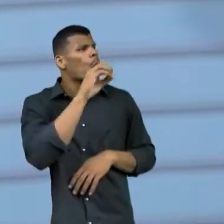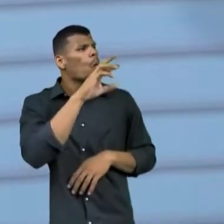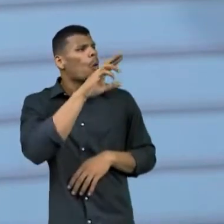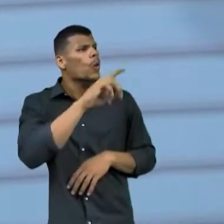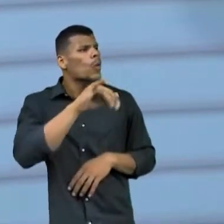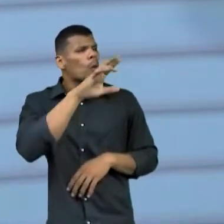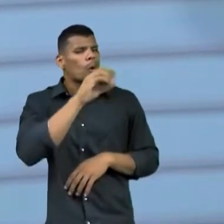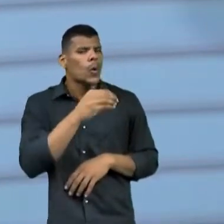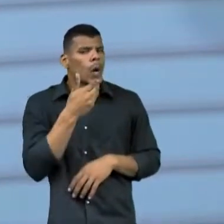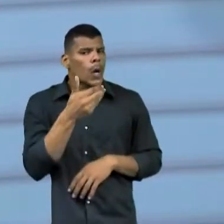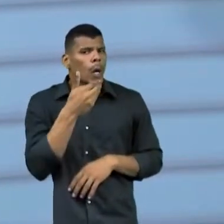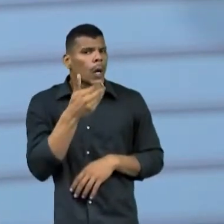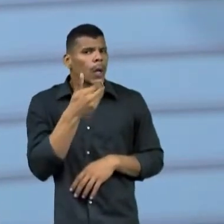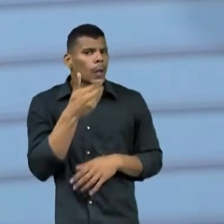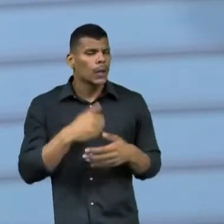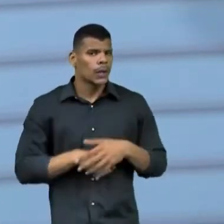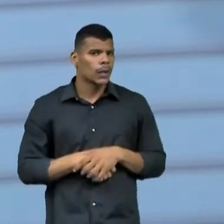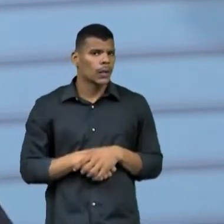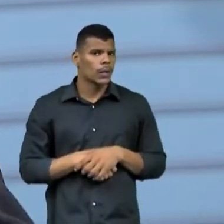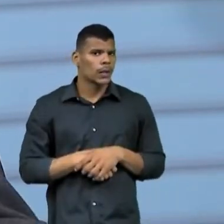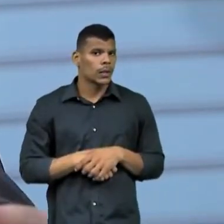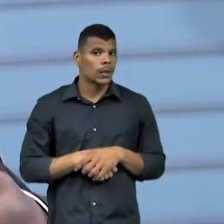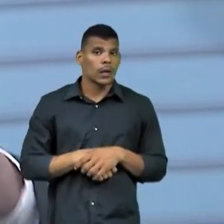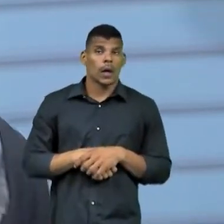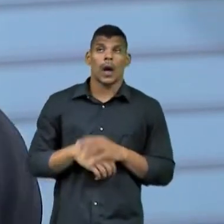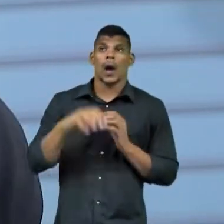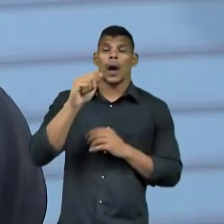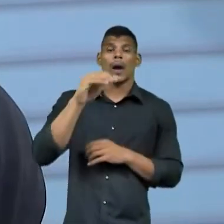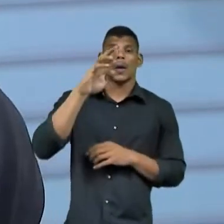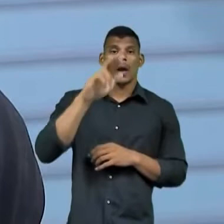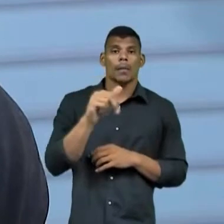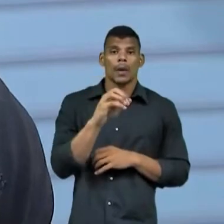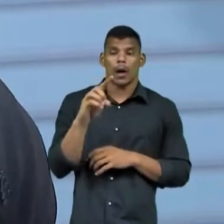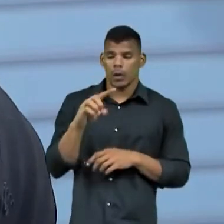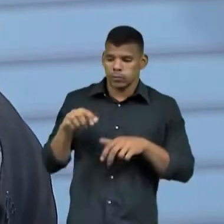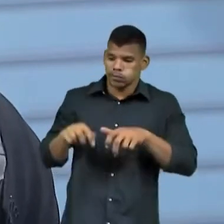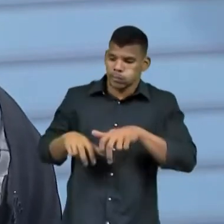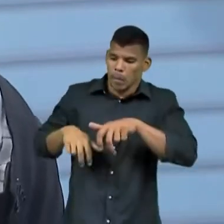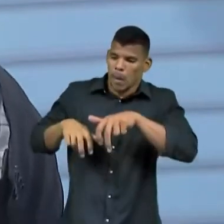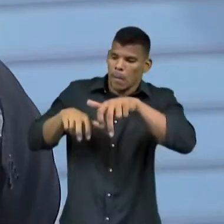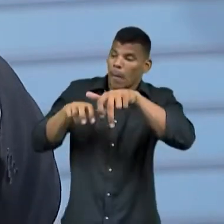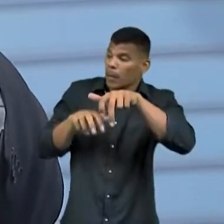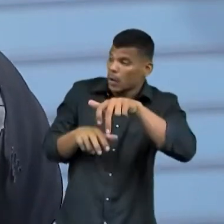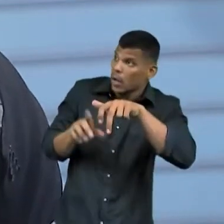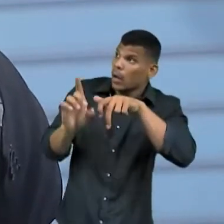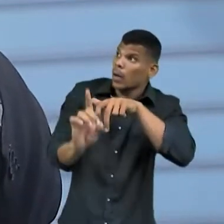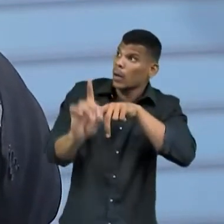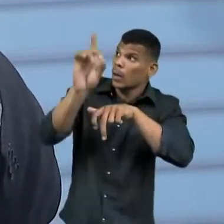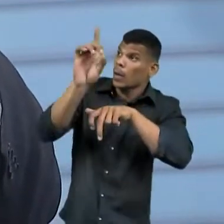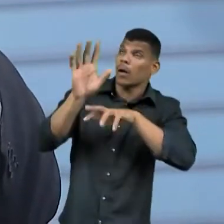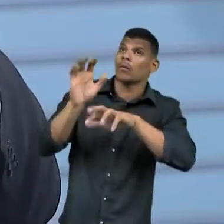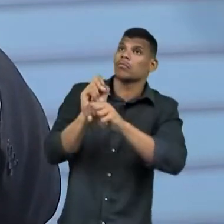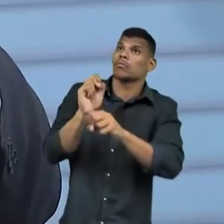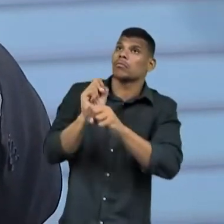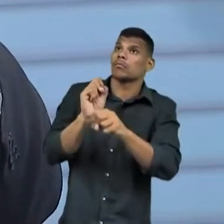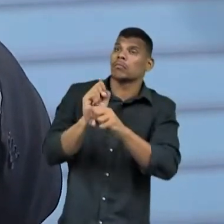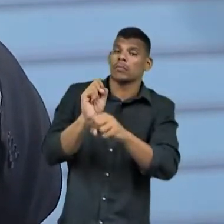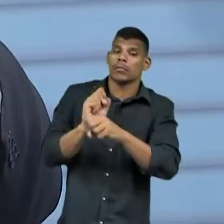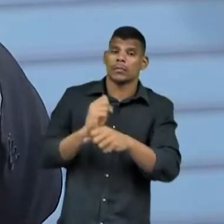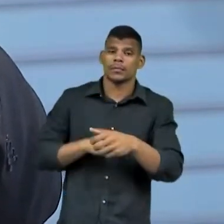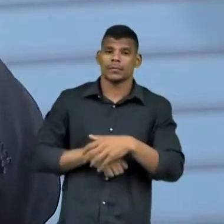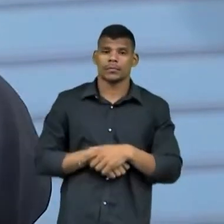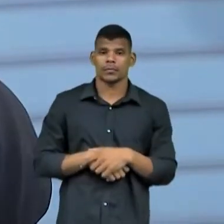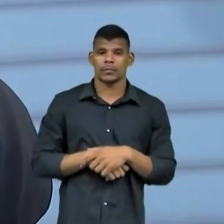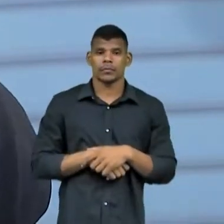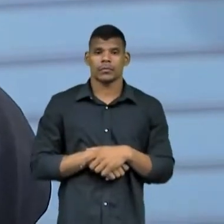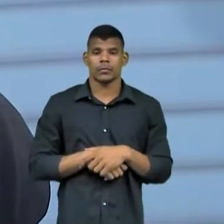proverá para si o cordeiro aí enquanto eles estão subindo para um lado da montanha Deus tá subindo pelo outro lado com o cordeiro né E